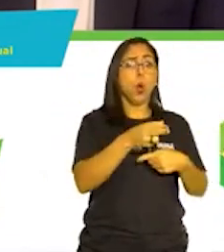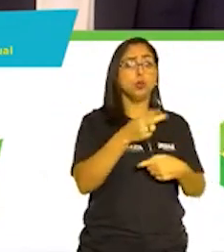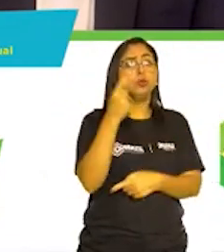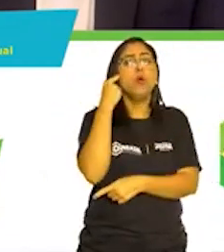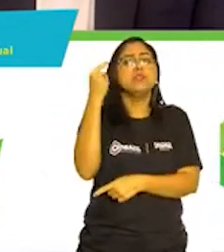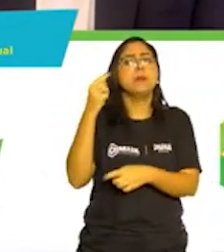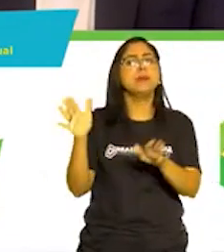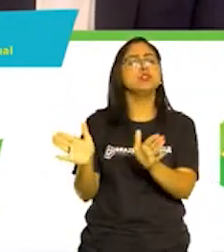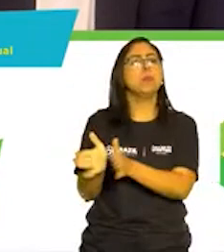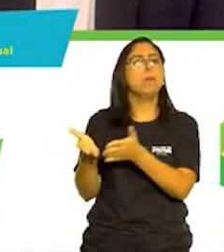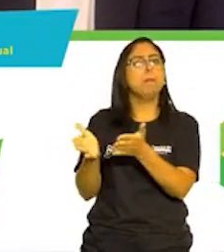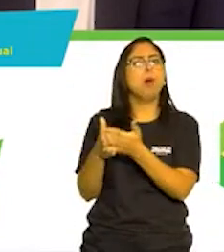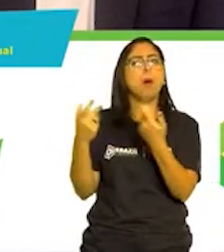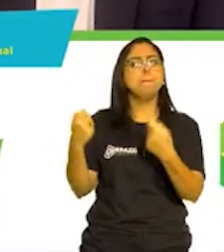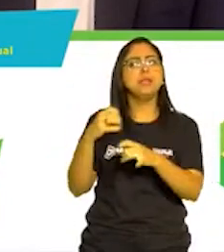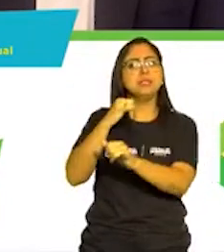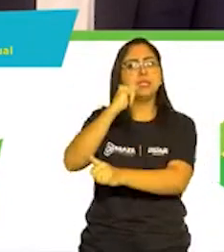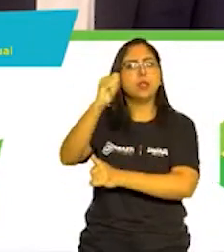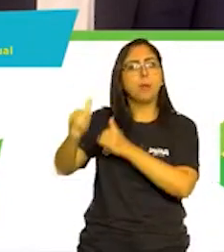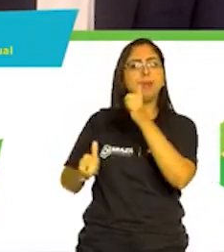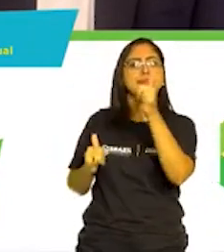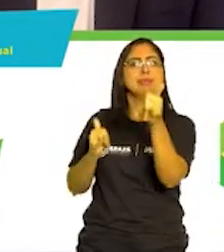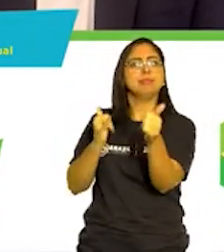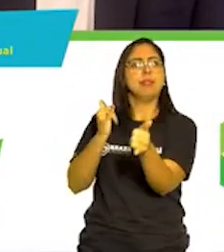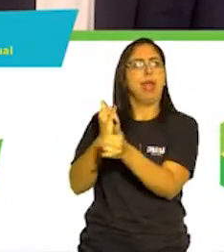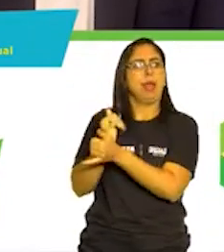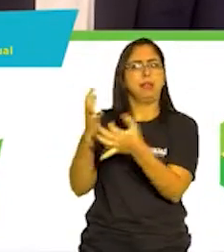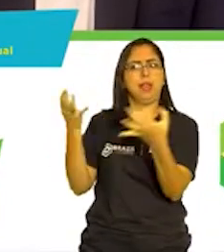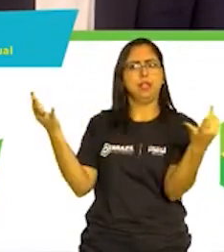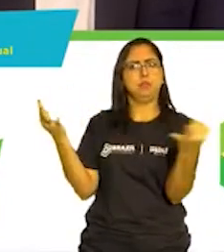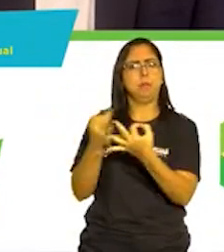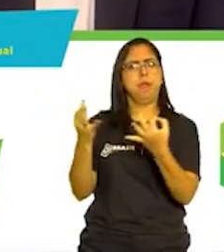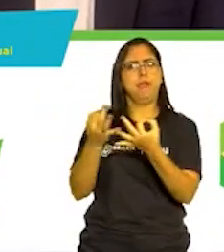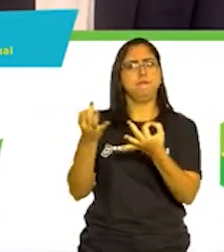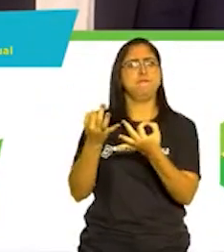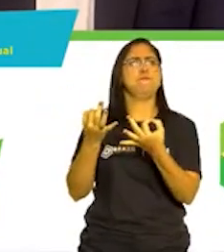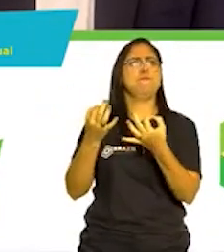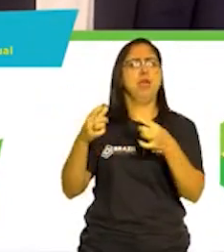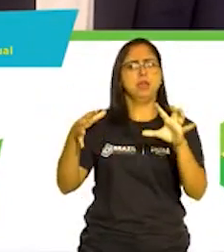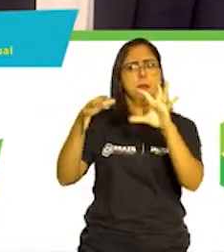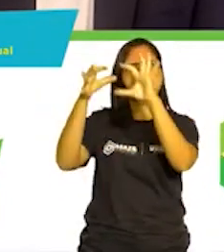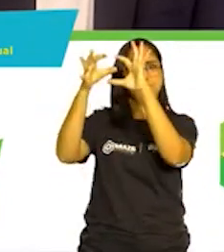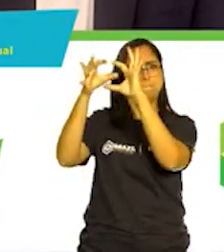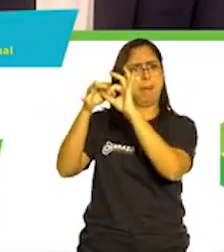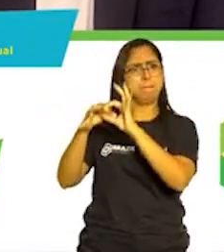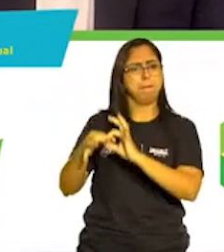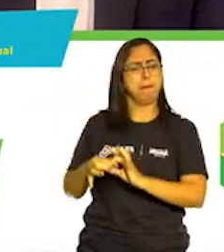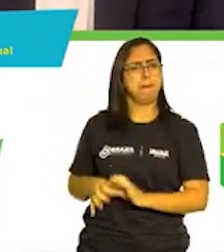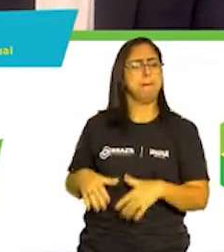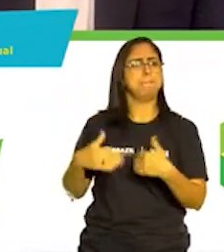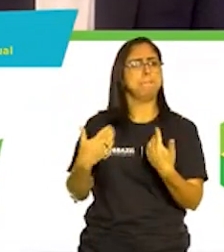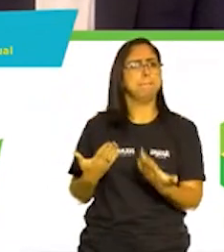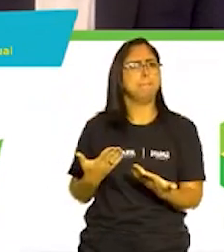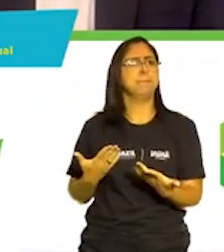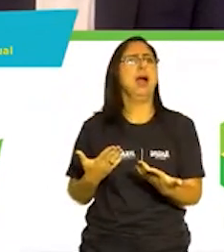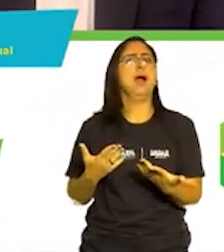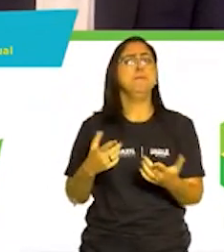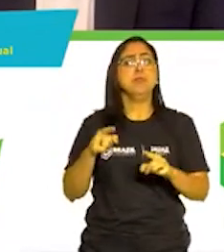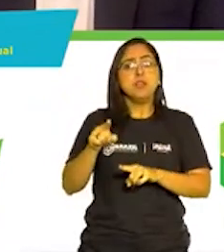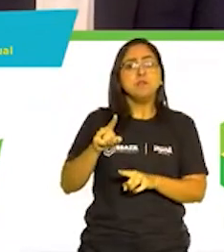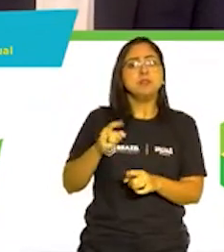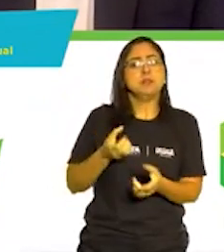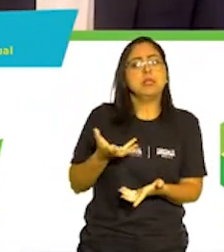é obrigado a criar uma conta na Caixa Econômica Federal, você tem um monopólio para depois a Caixa Econômica abrir capital de uma empresa